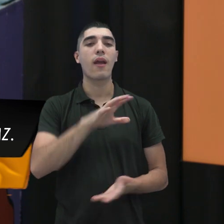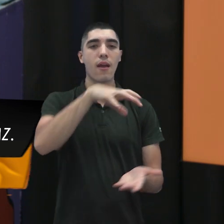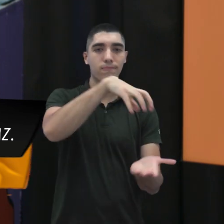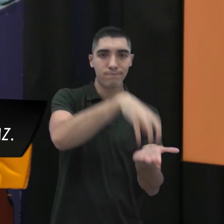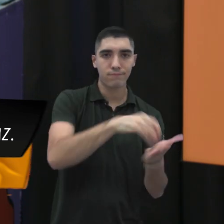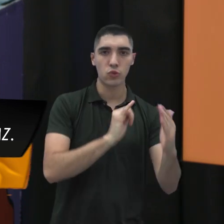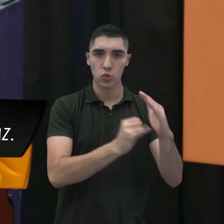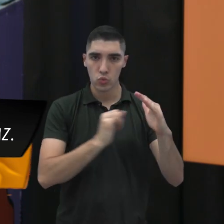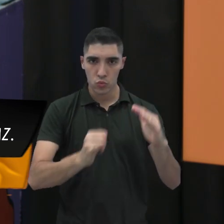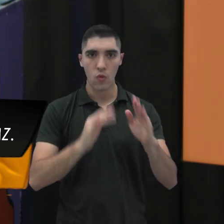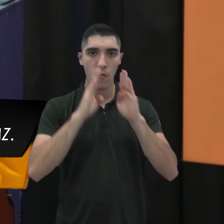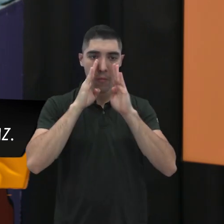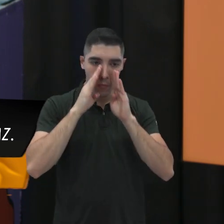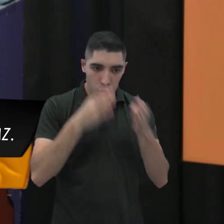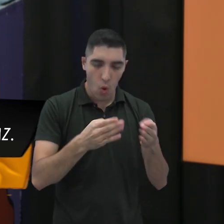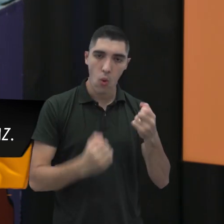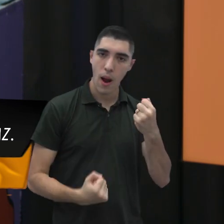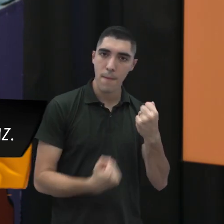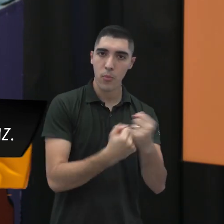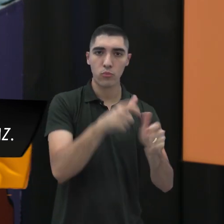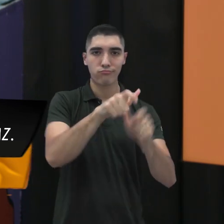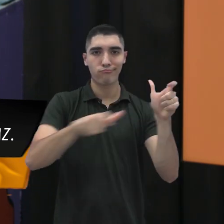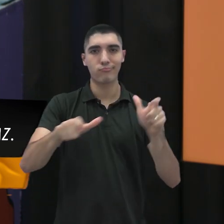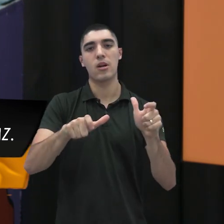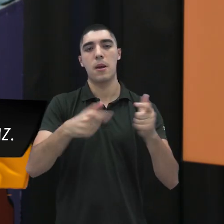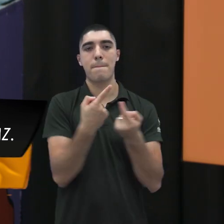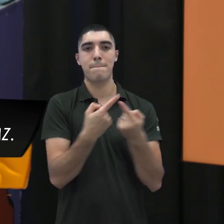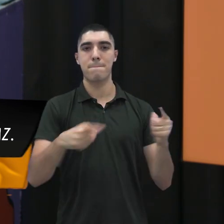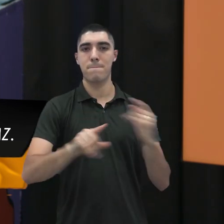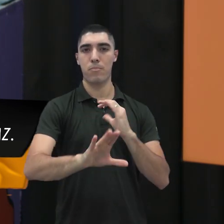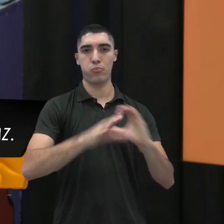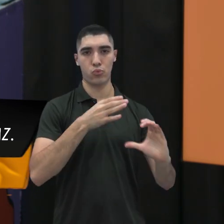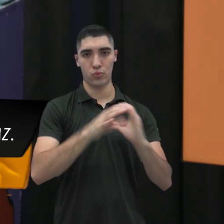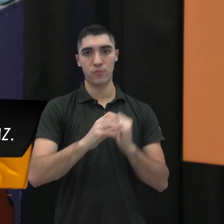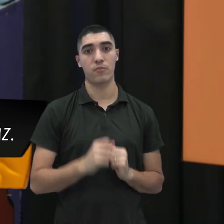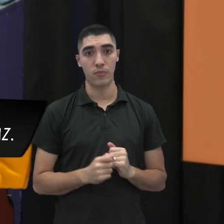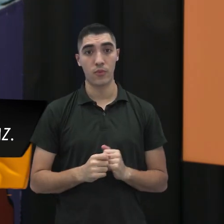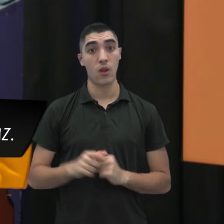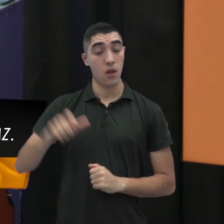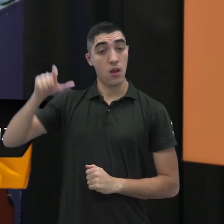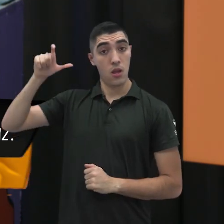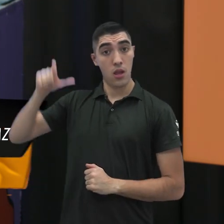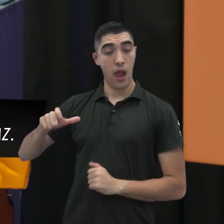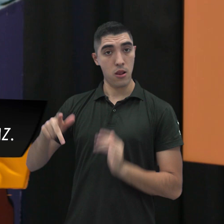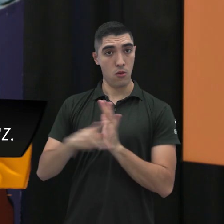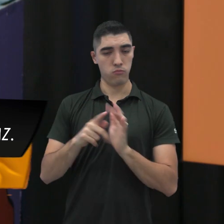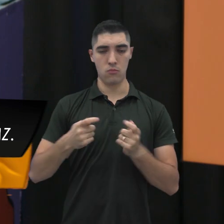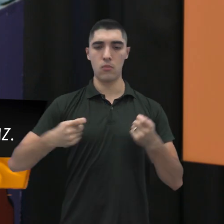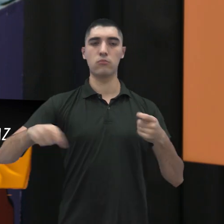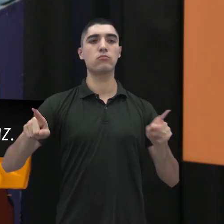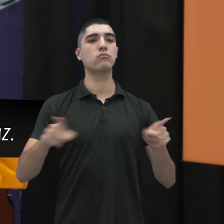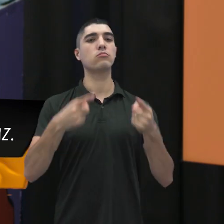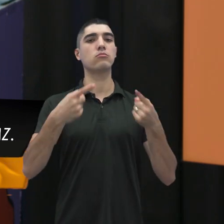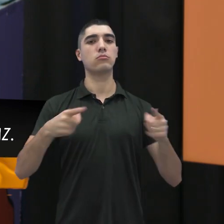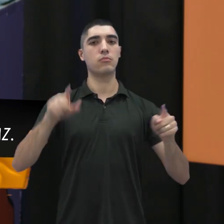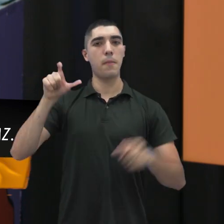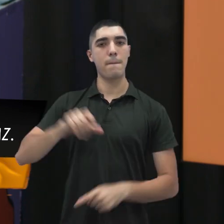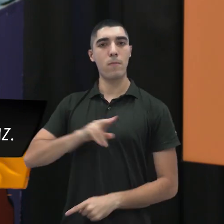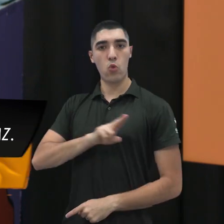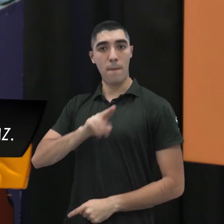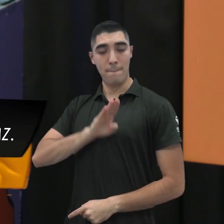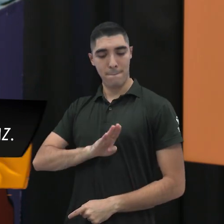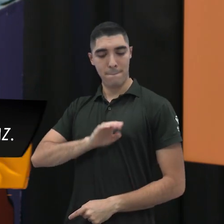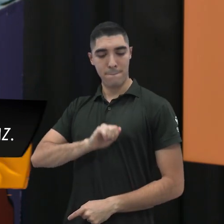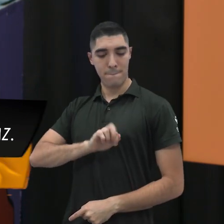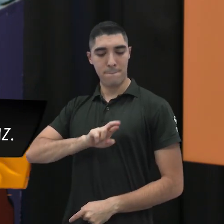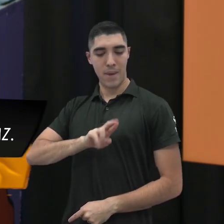e Formação Artístico-Musical aqui de São José. É um projeto do maestro Bartolomeu Vaz, ele